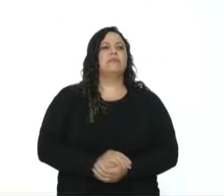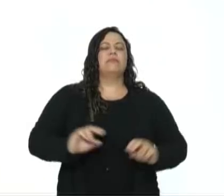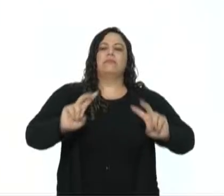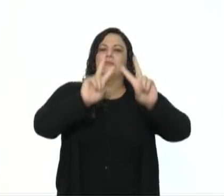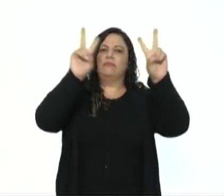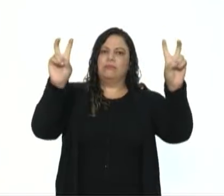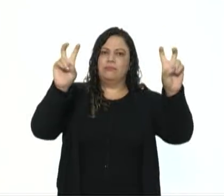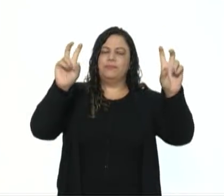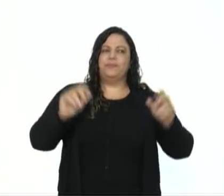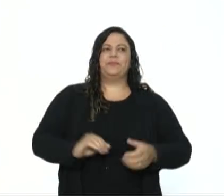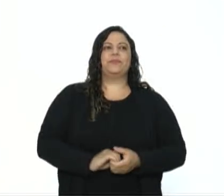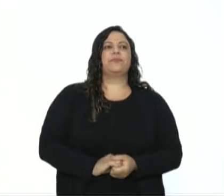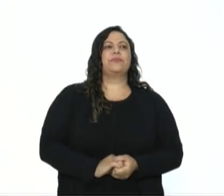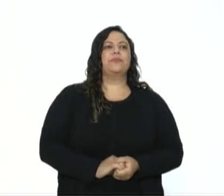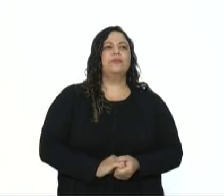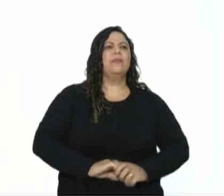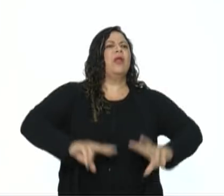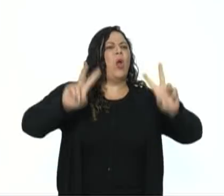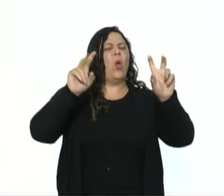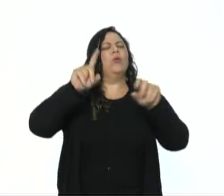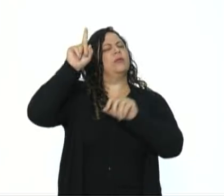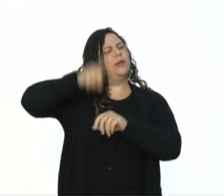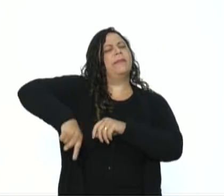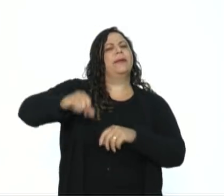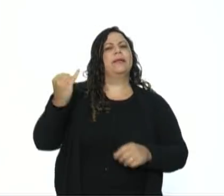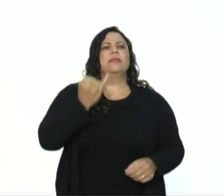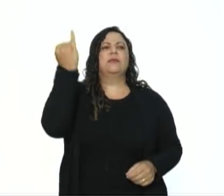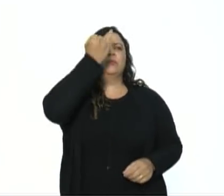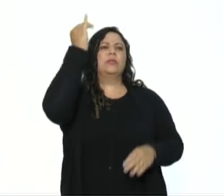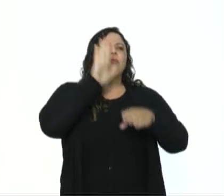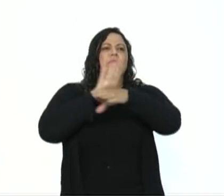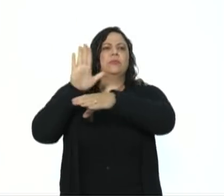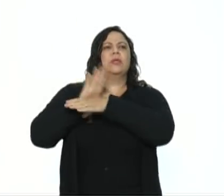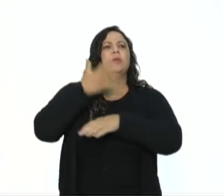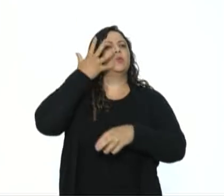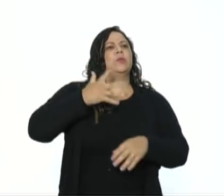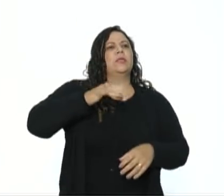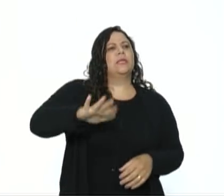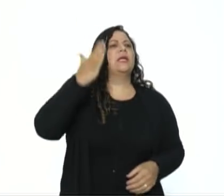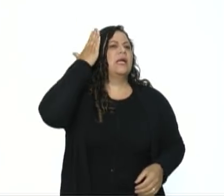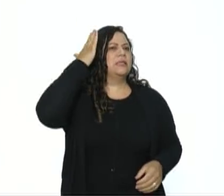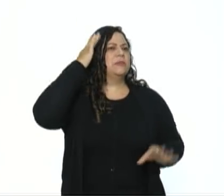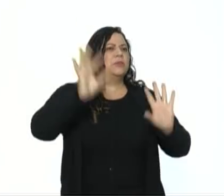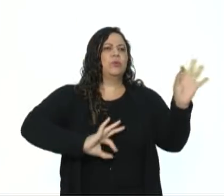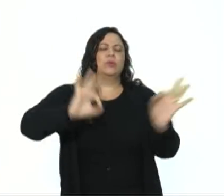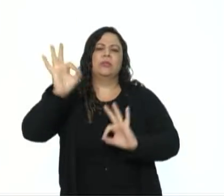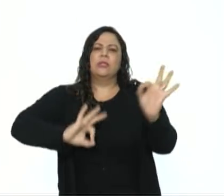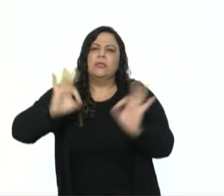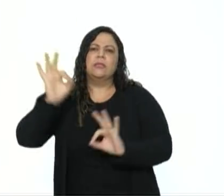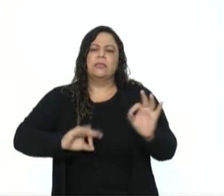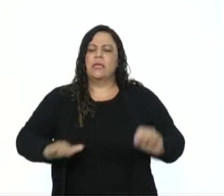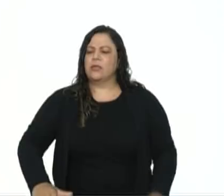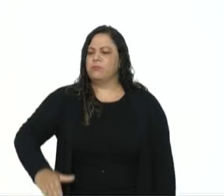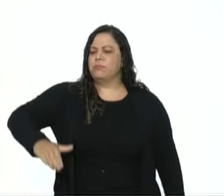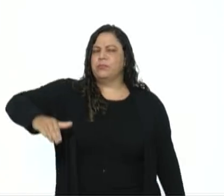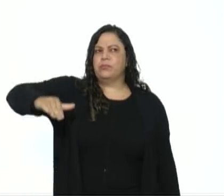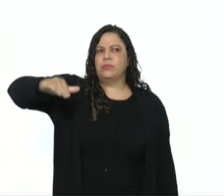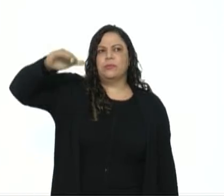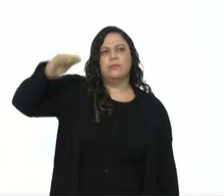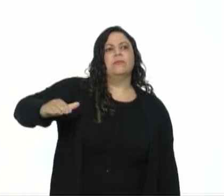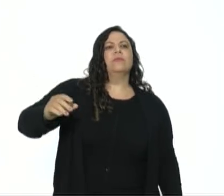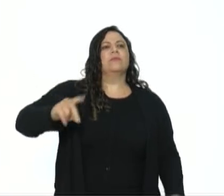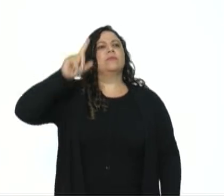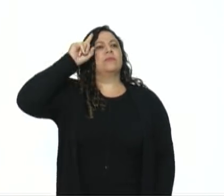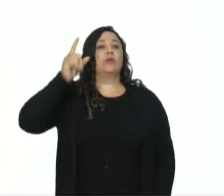Subtítulo: o tema é importante para auxiliar a criança a saber organizar desde cedo o